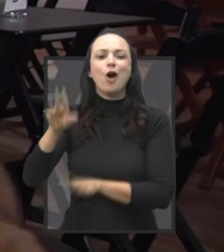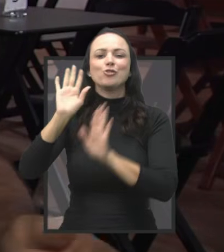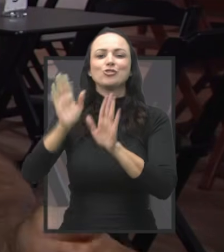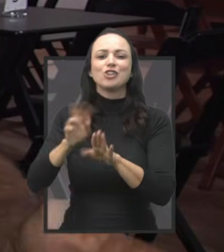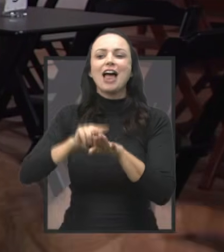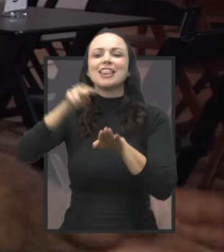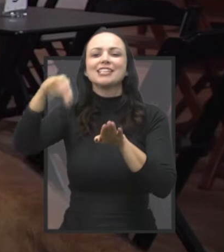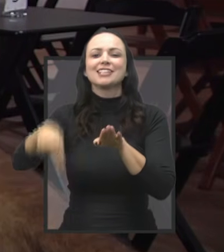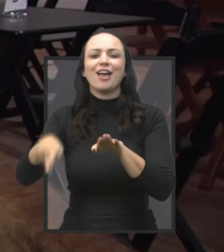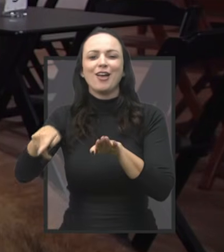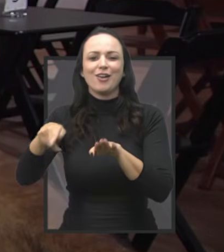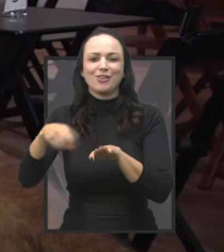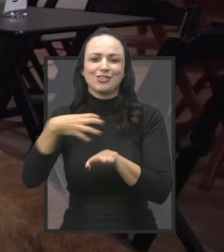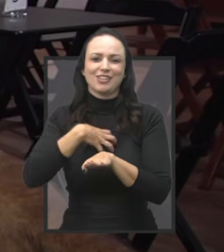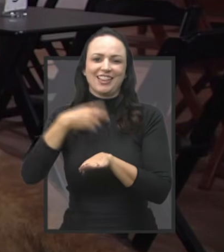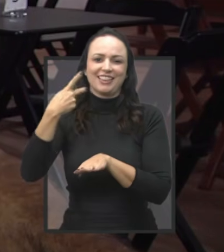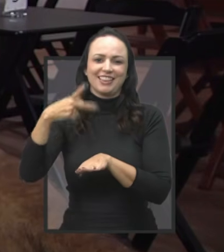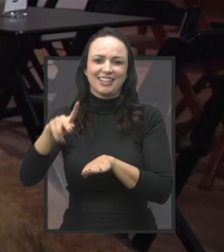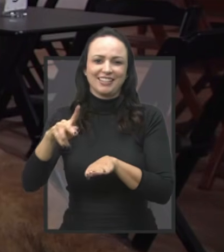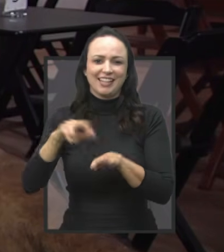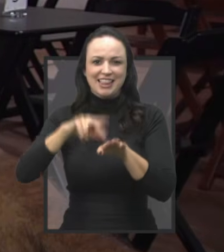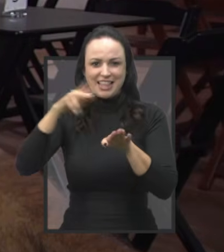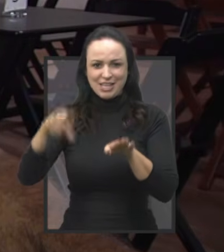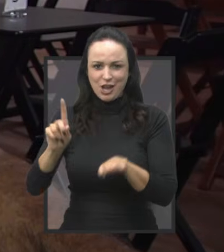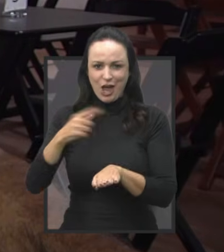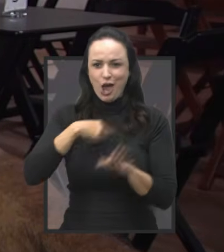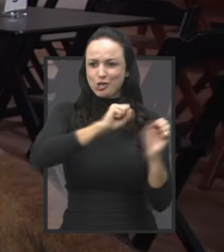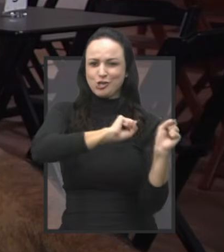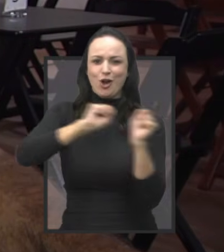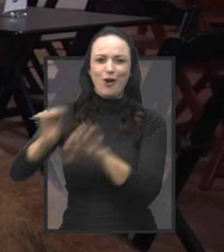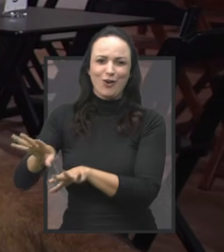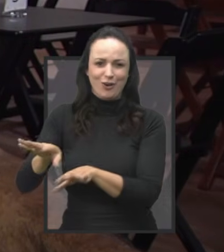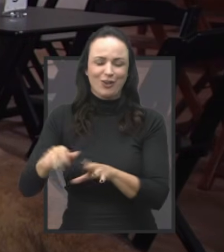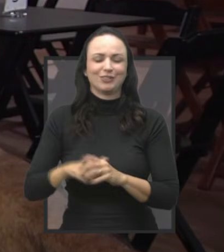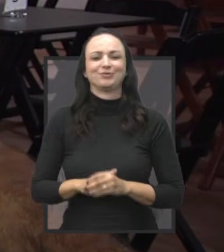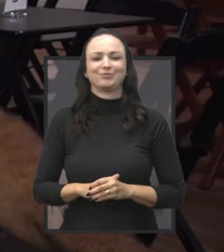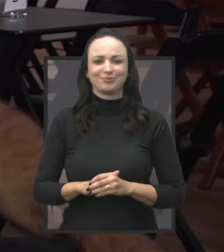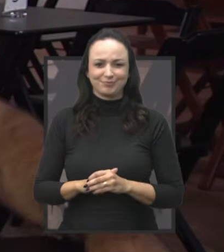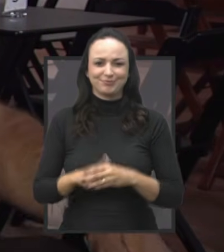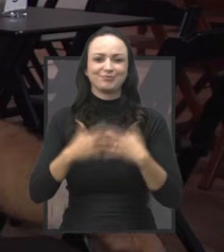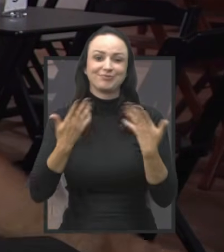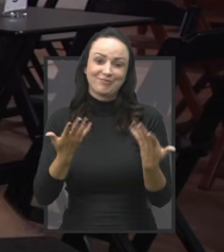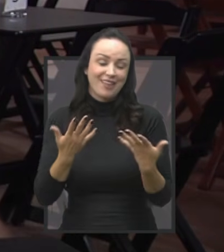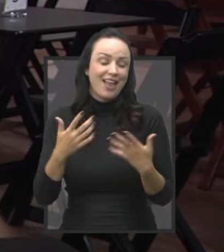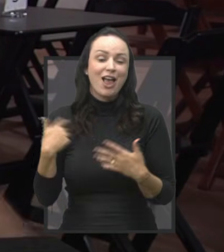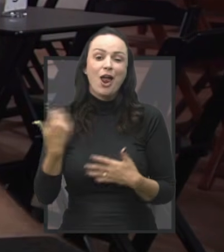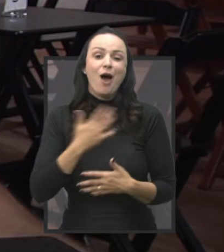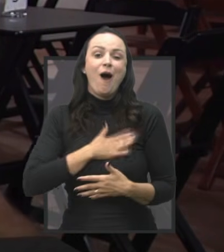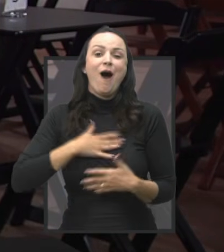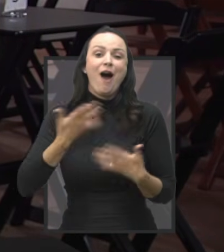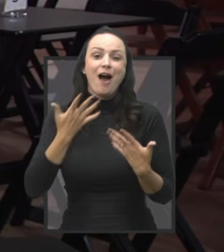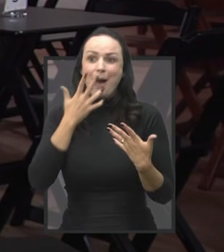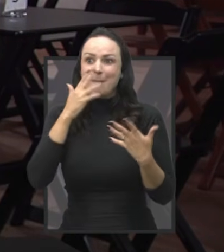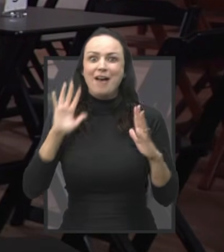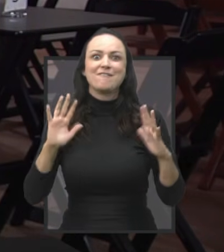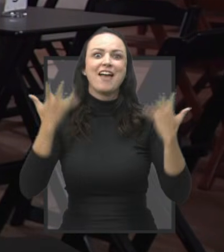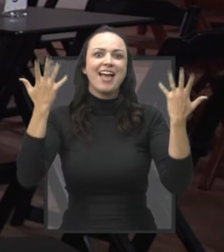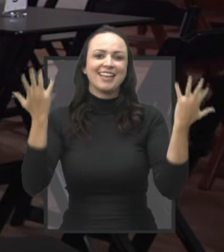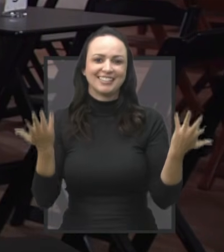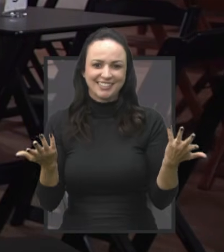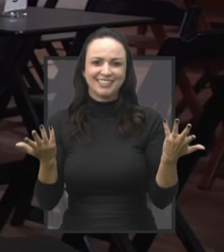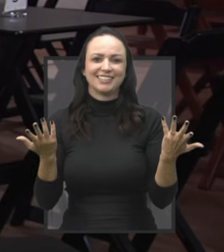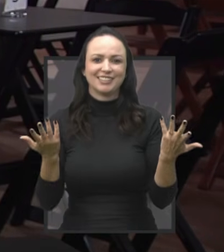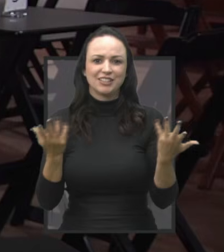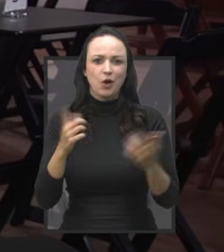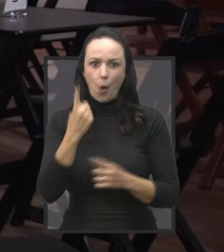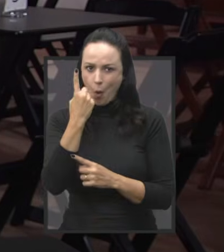desceu. Com aquele jeito dele. Desceu não, né? Ele me jogou fora. Mas era festa, né? Aquilo foi